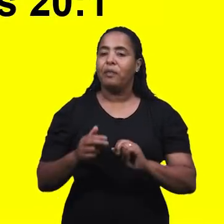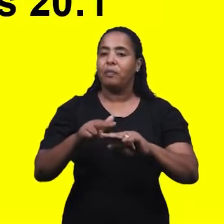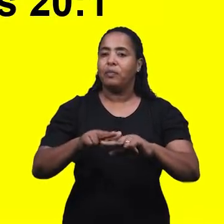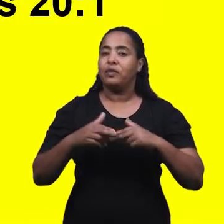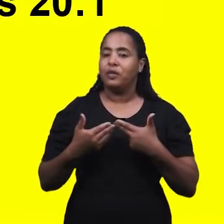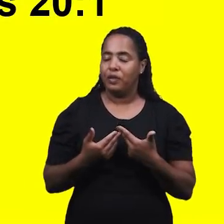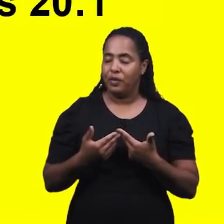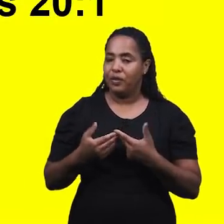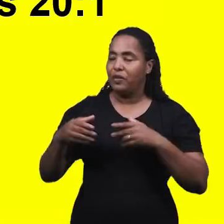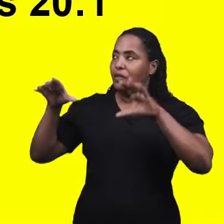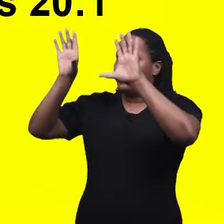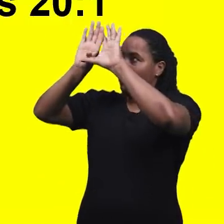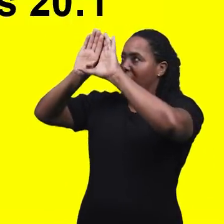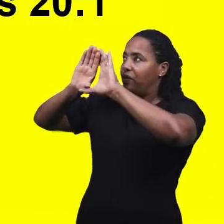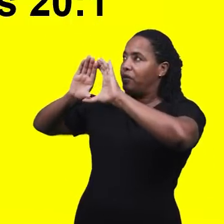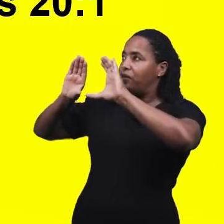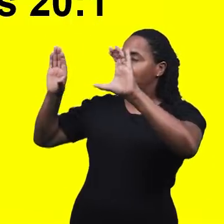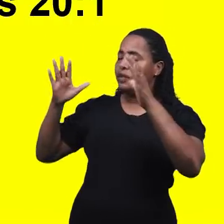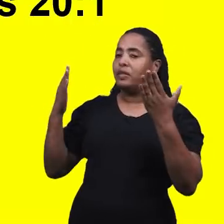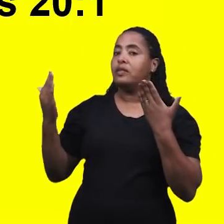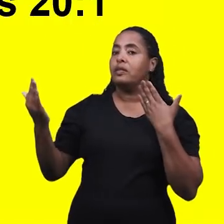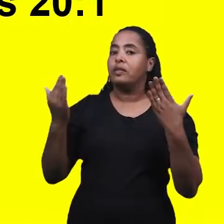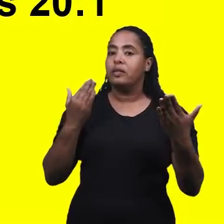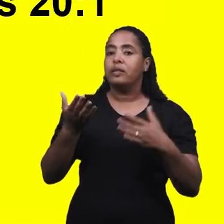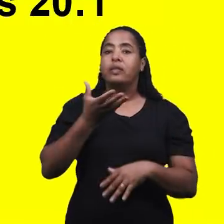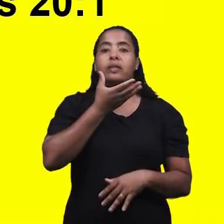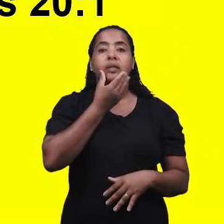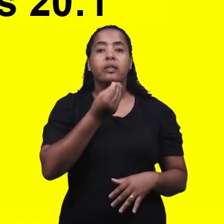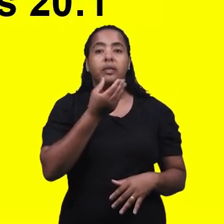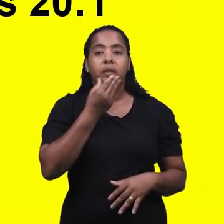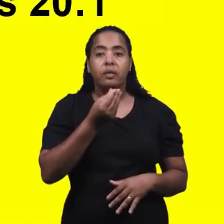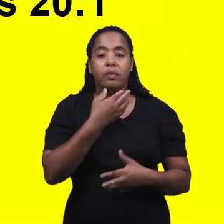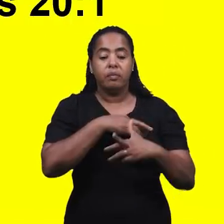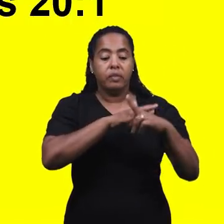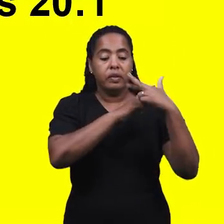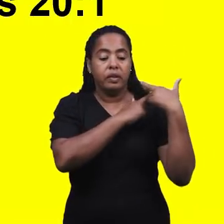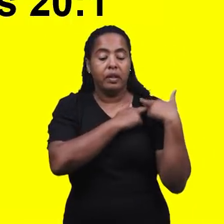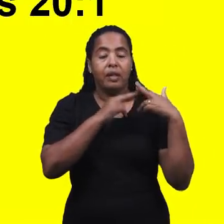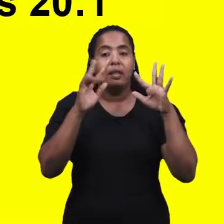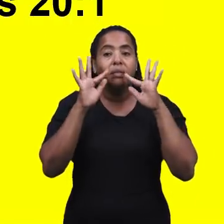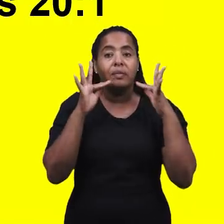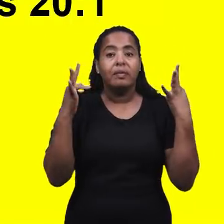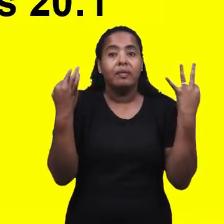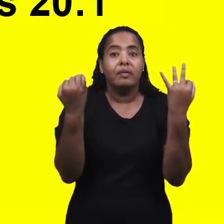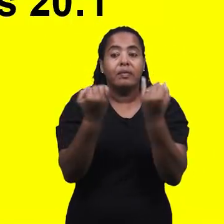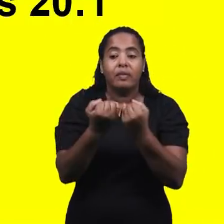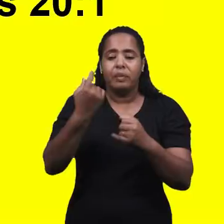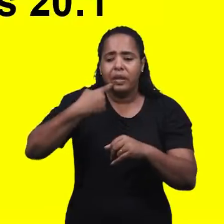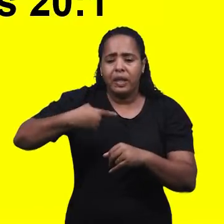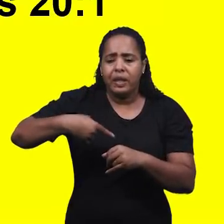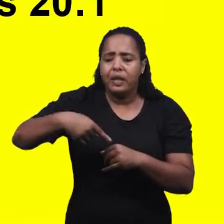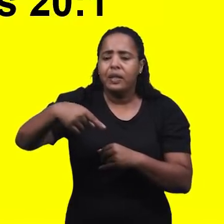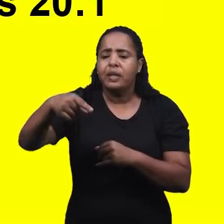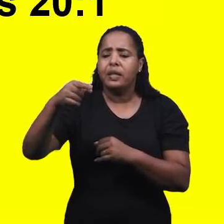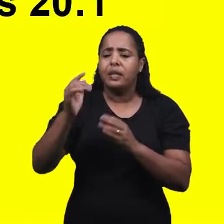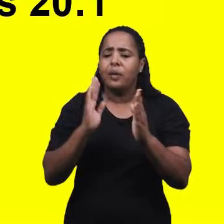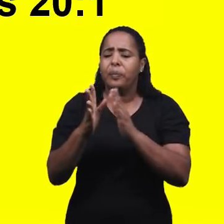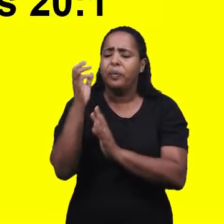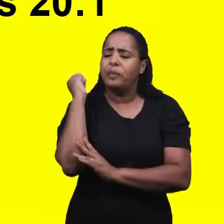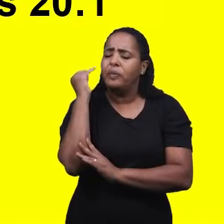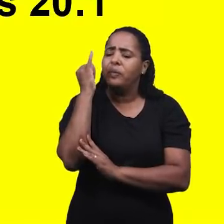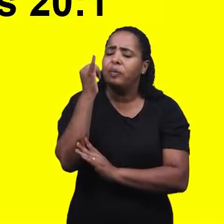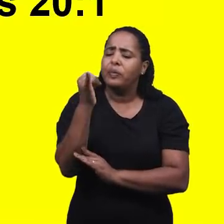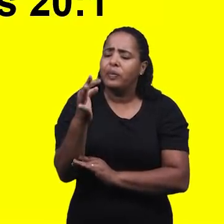Porque o reino dos céus é semelhante a um homem, pai de família, que saiu de madrugada